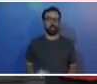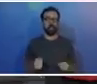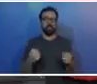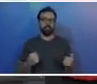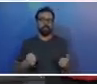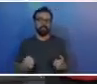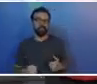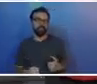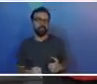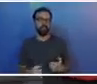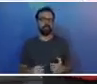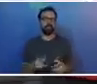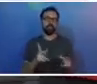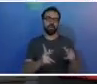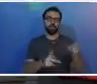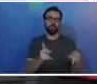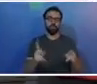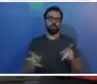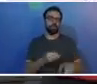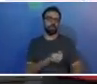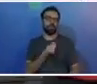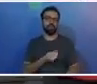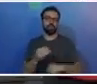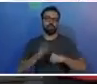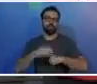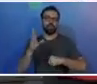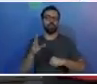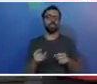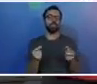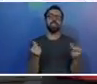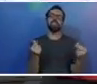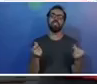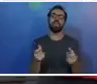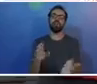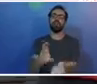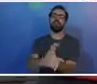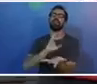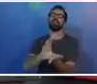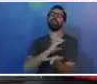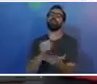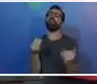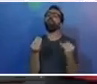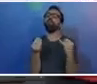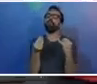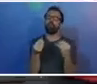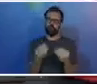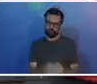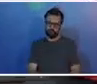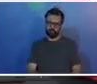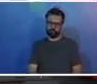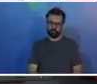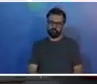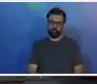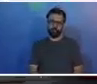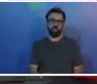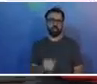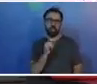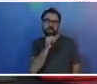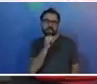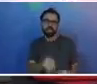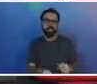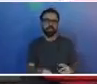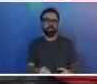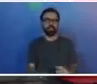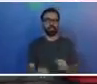povo. De onde vem o dinheiro para fazer as escolas, os hospitais, as praças, os asfaltos e